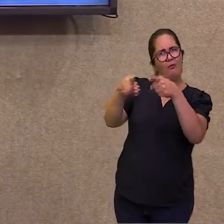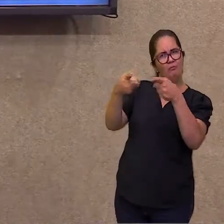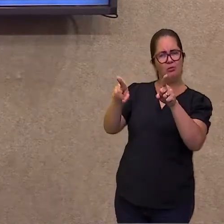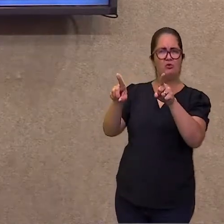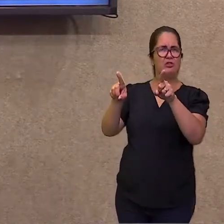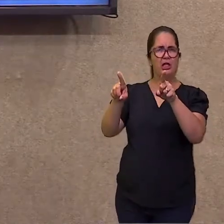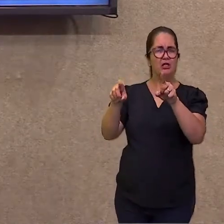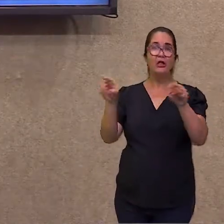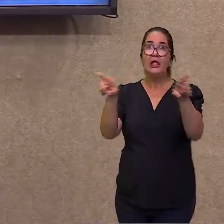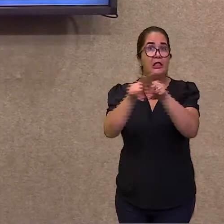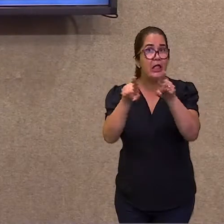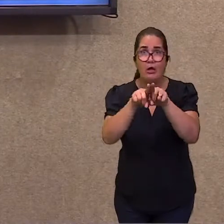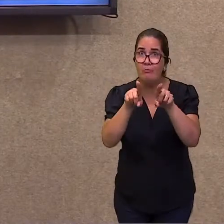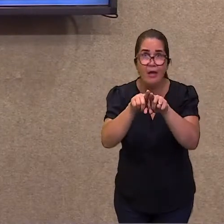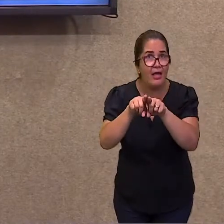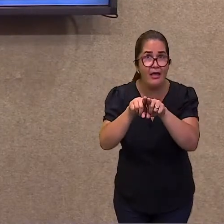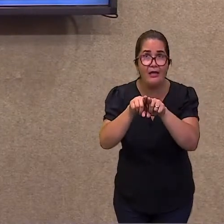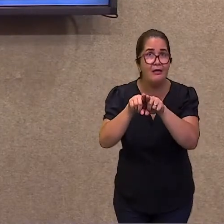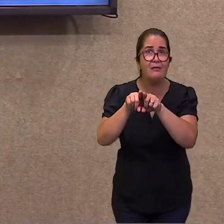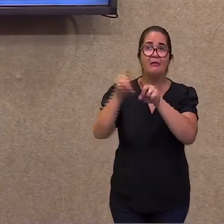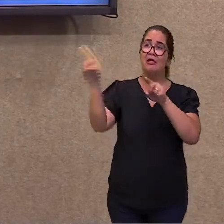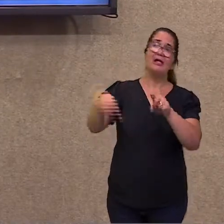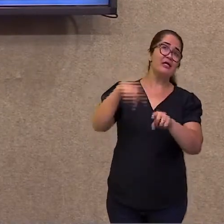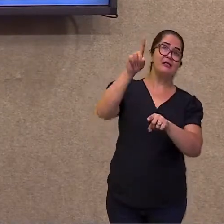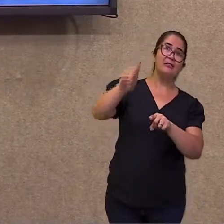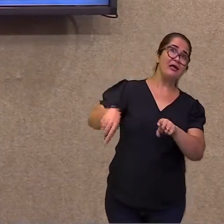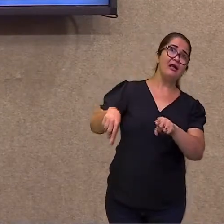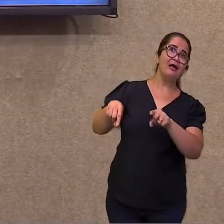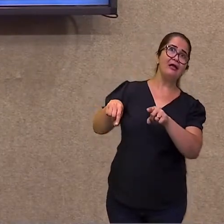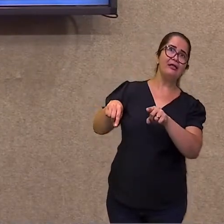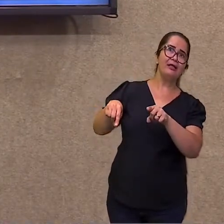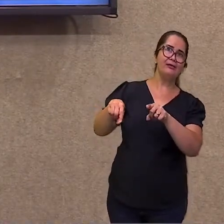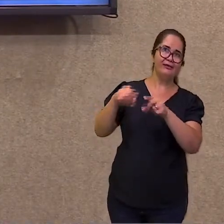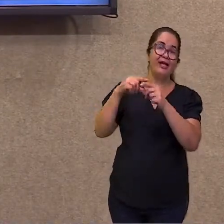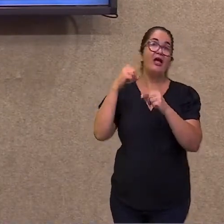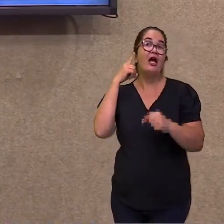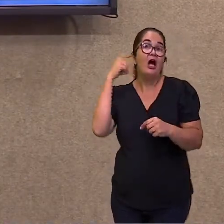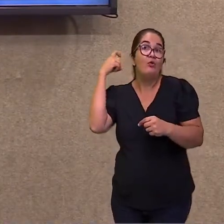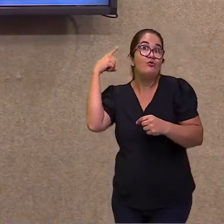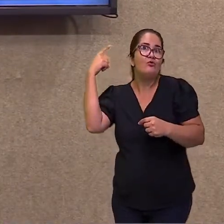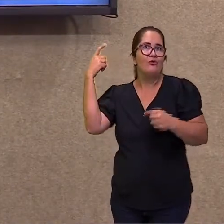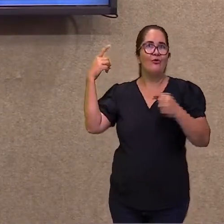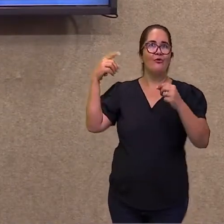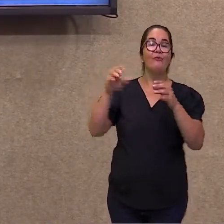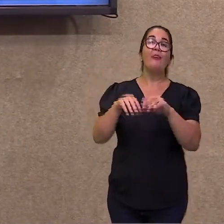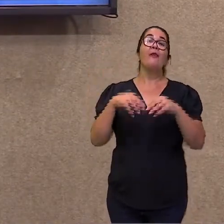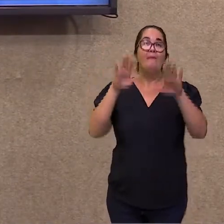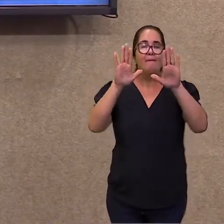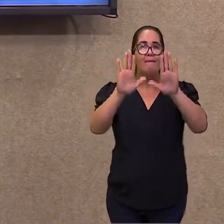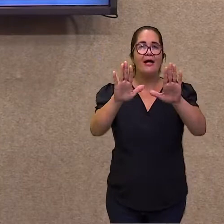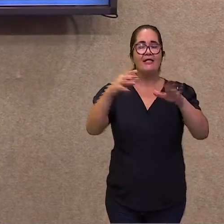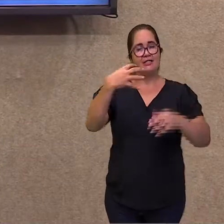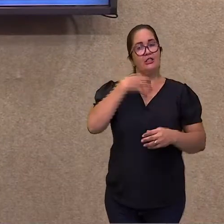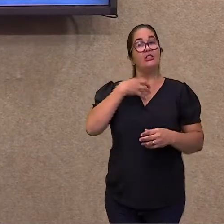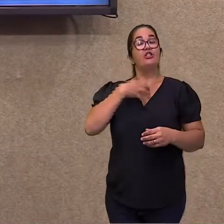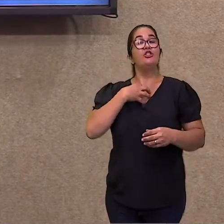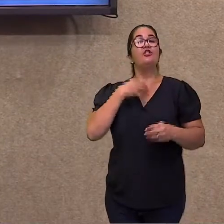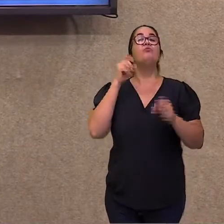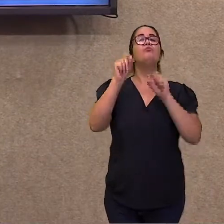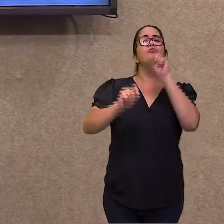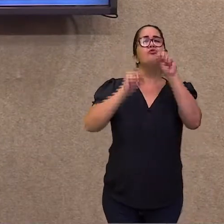música. Mas quando vem com a música, né, o mais comum é essa dança vir acompanhada de música,